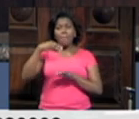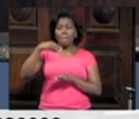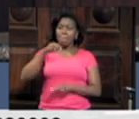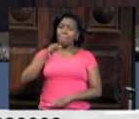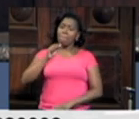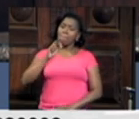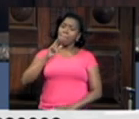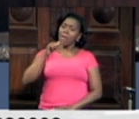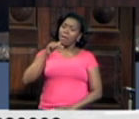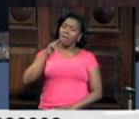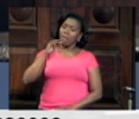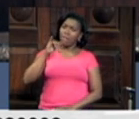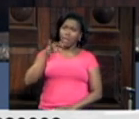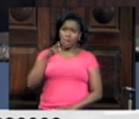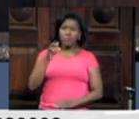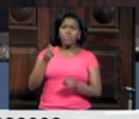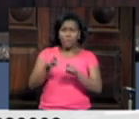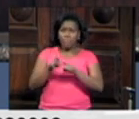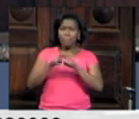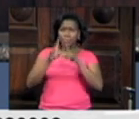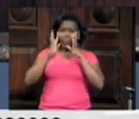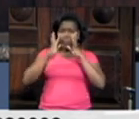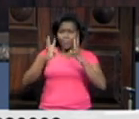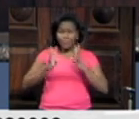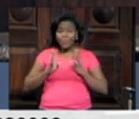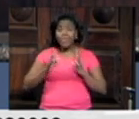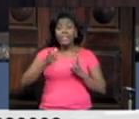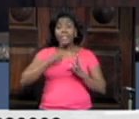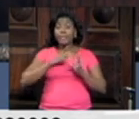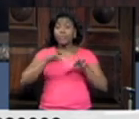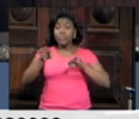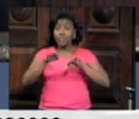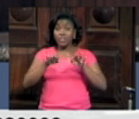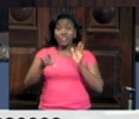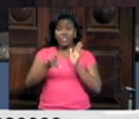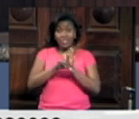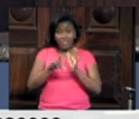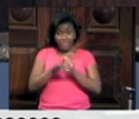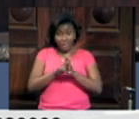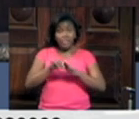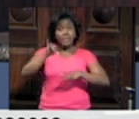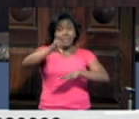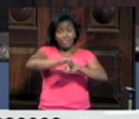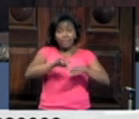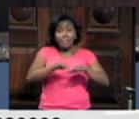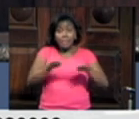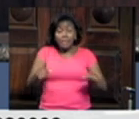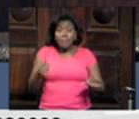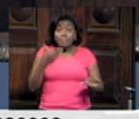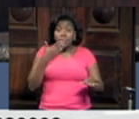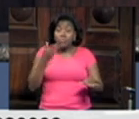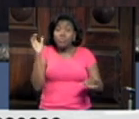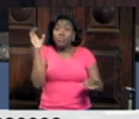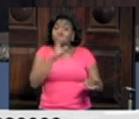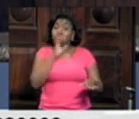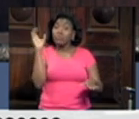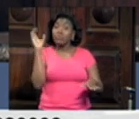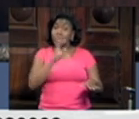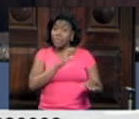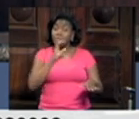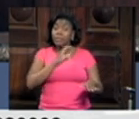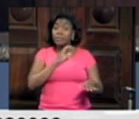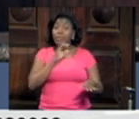ouvisse. Eu tenho um projeto de lei que está na mesa com pedido de urgência